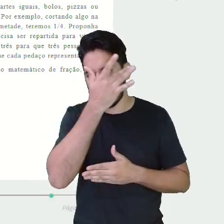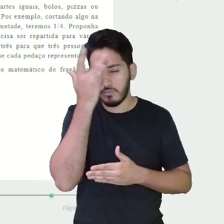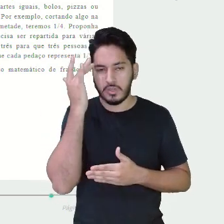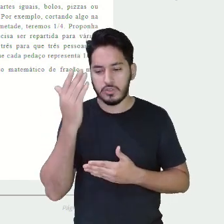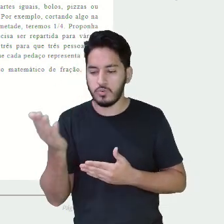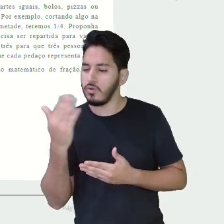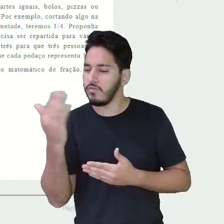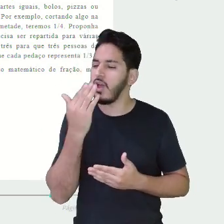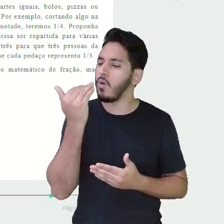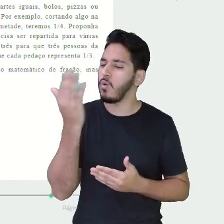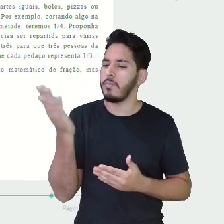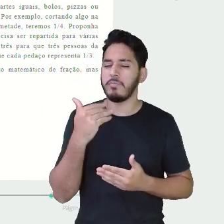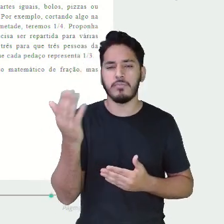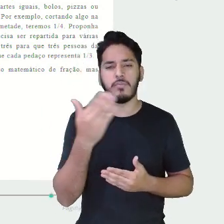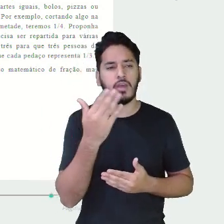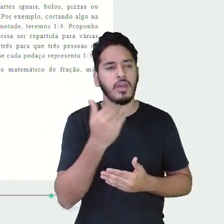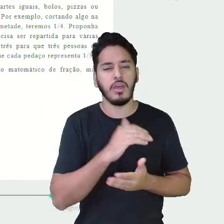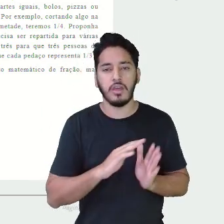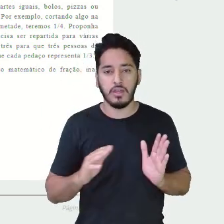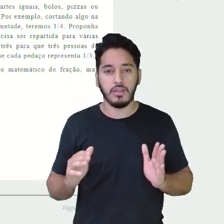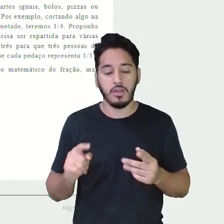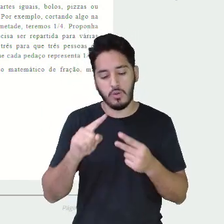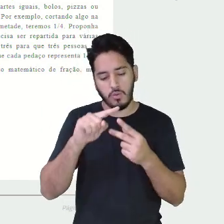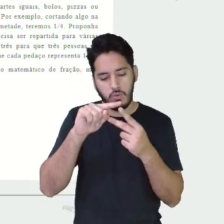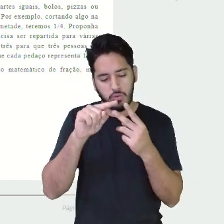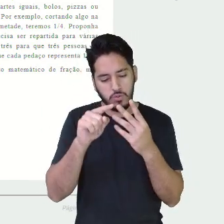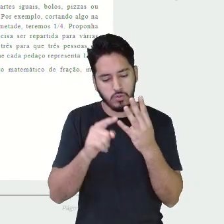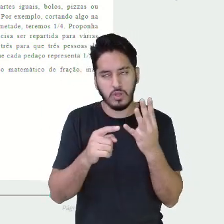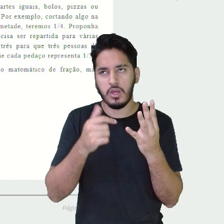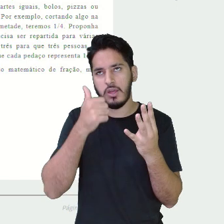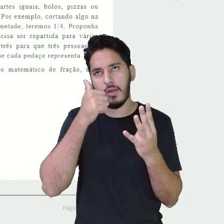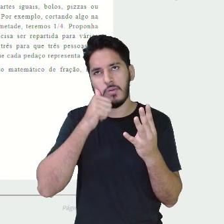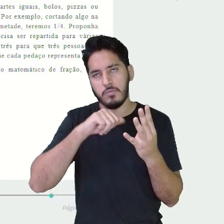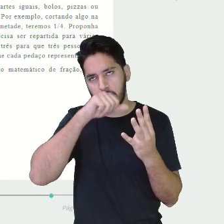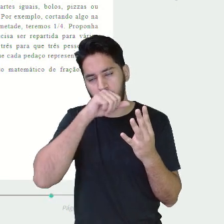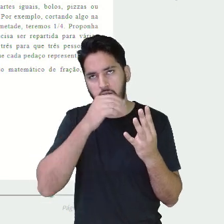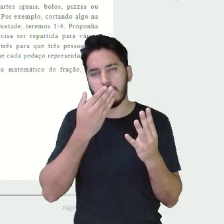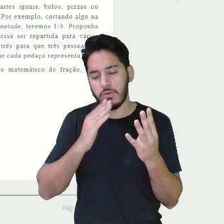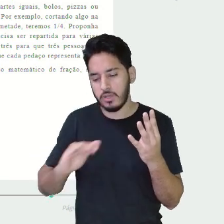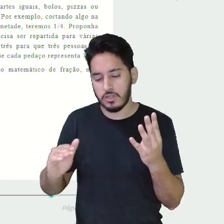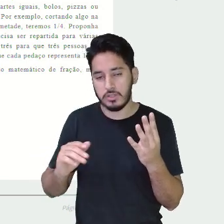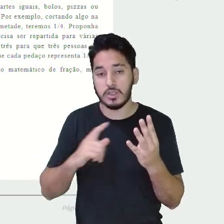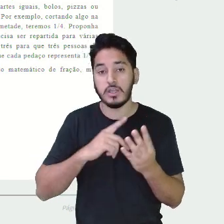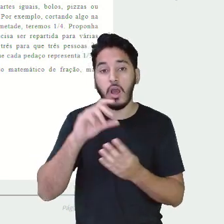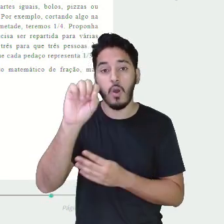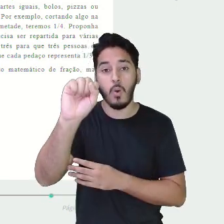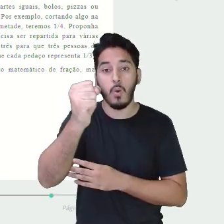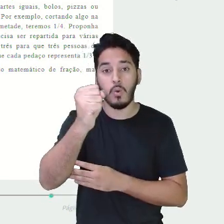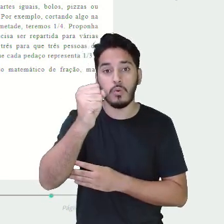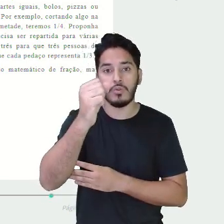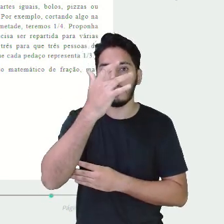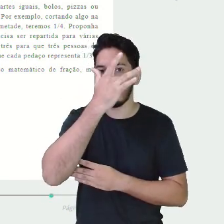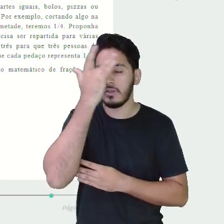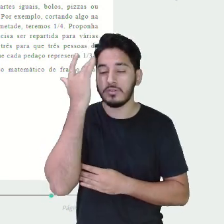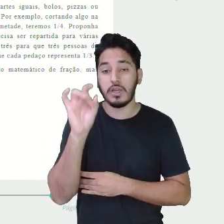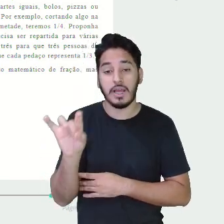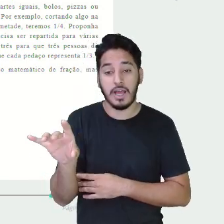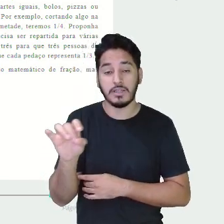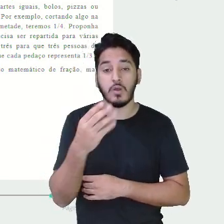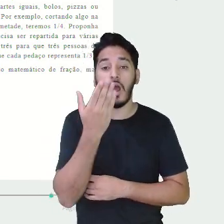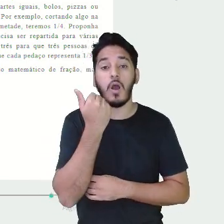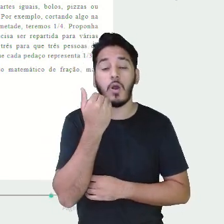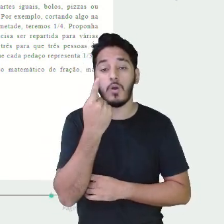do clube, contando a mãe e as crianças no total. Havia 8 pessoas e cada uma